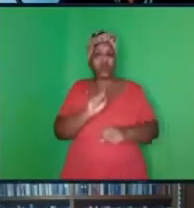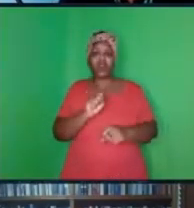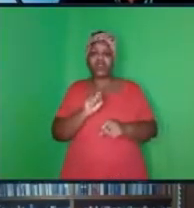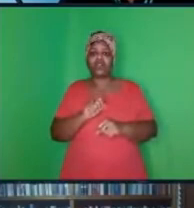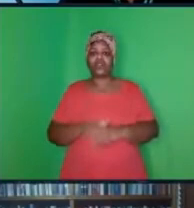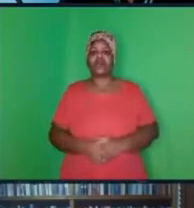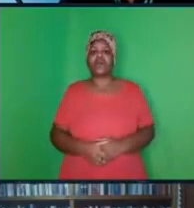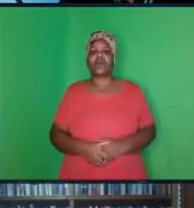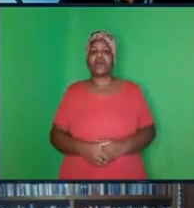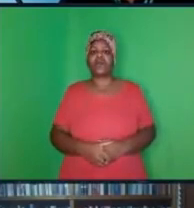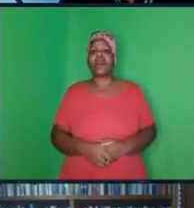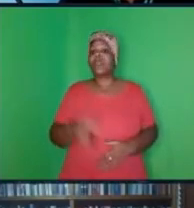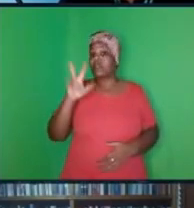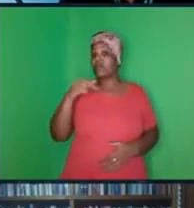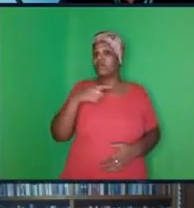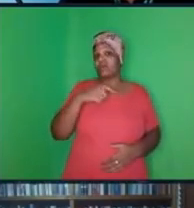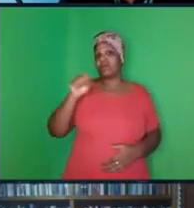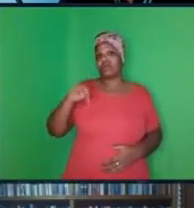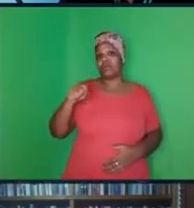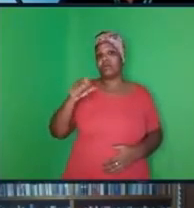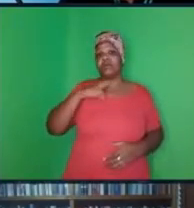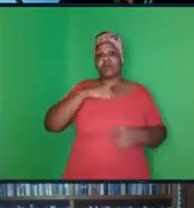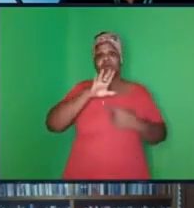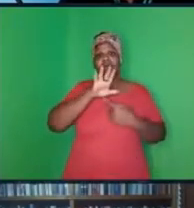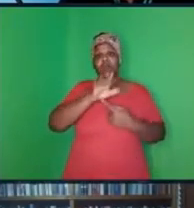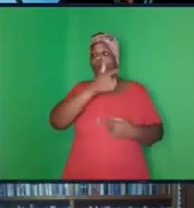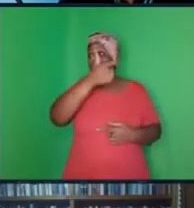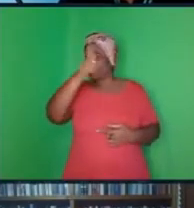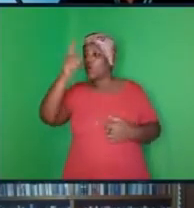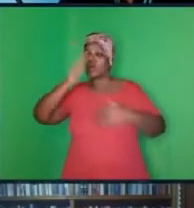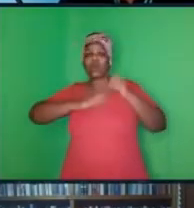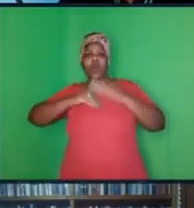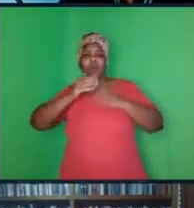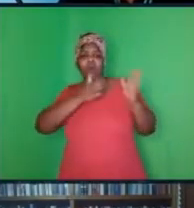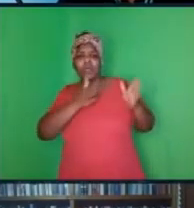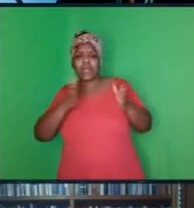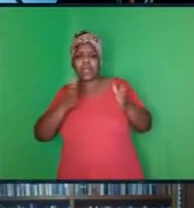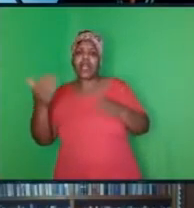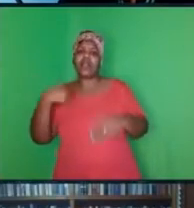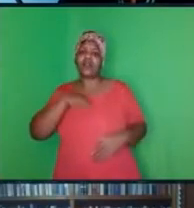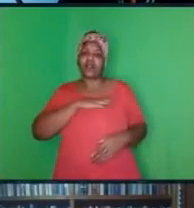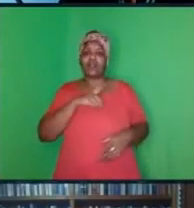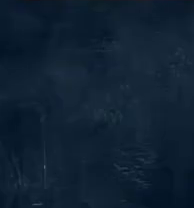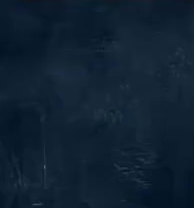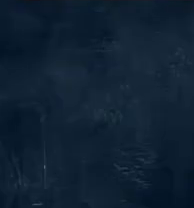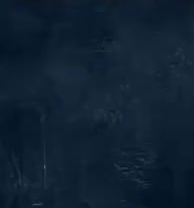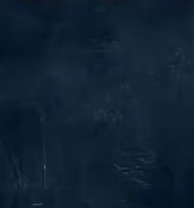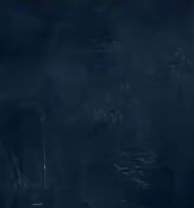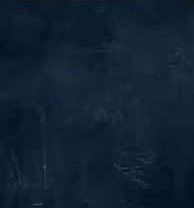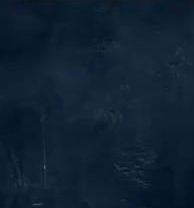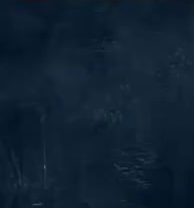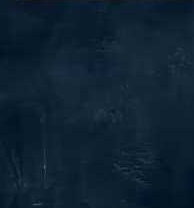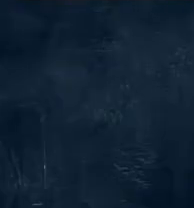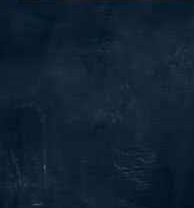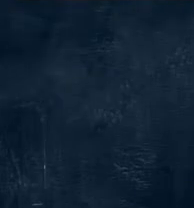-feira, dia 23 de julho, o Seminário Nacional Formação em Psicologia no Contexto da Covid-19. A atividade